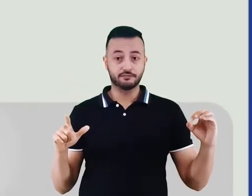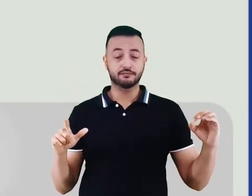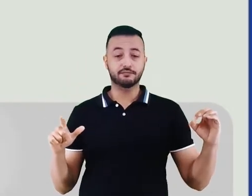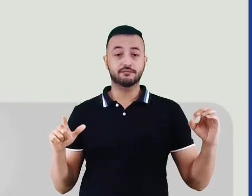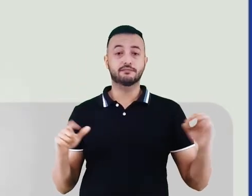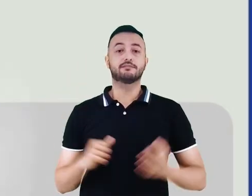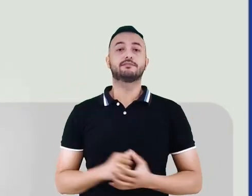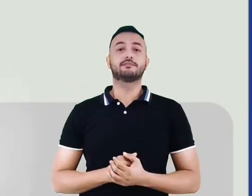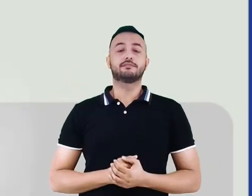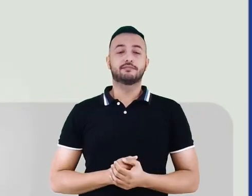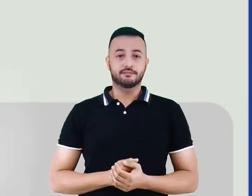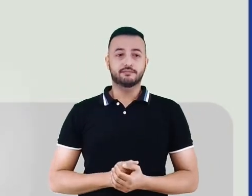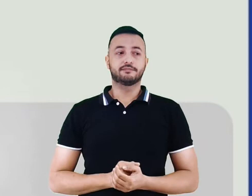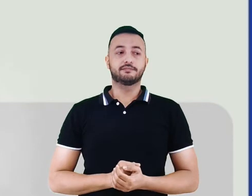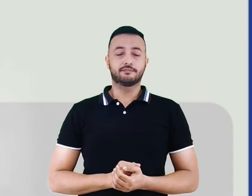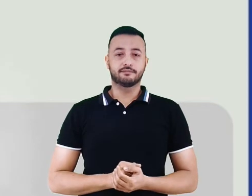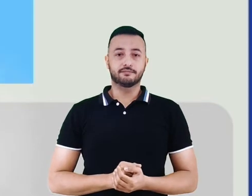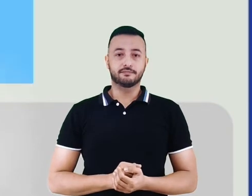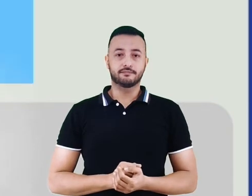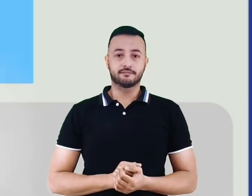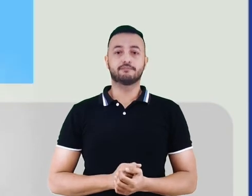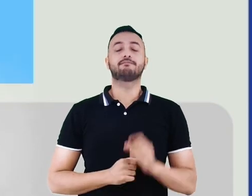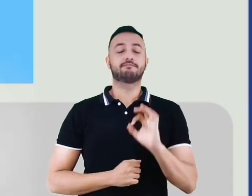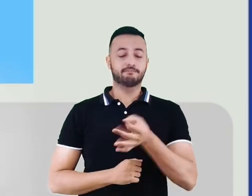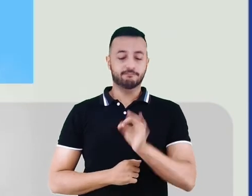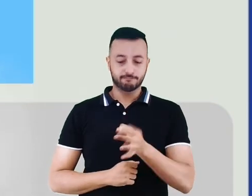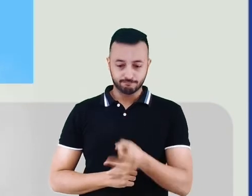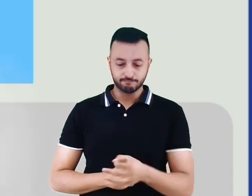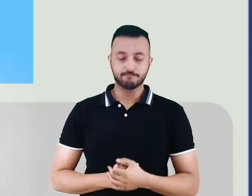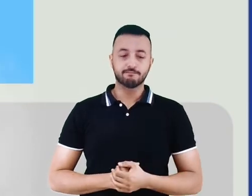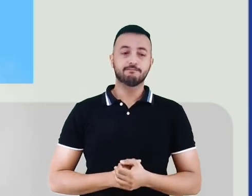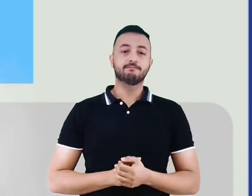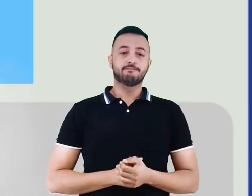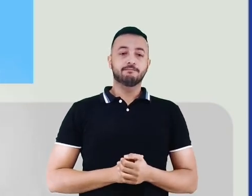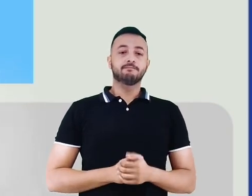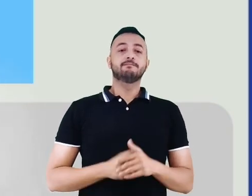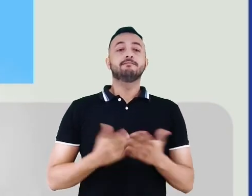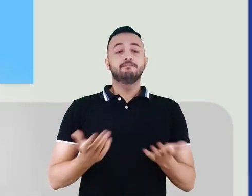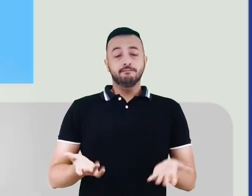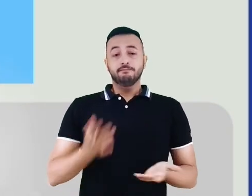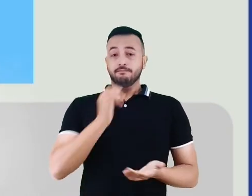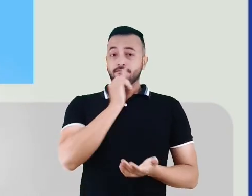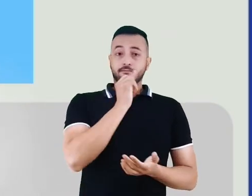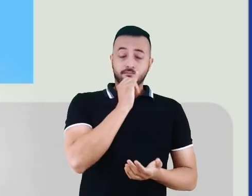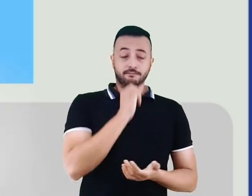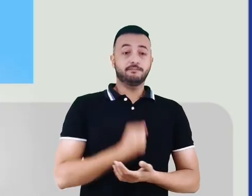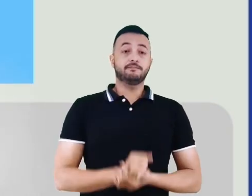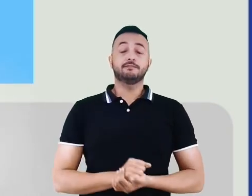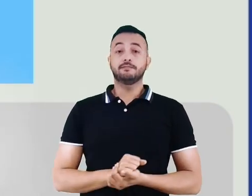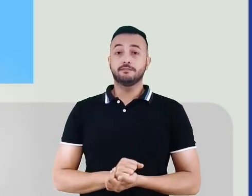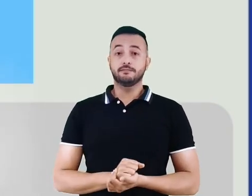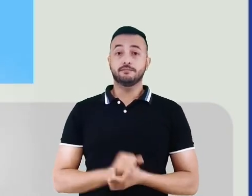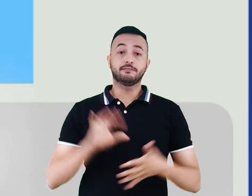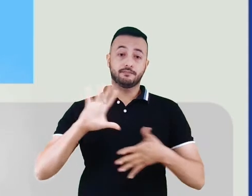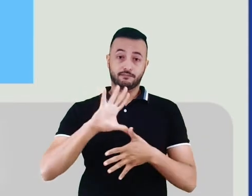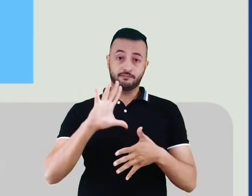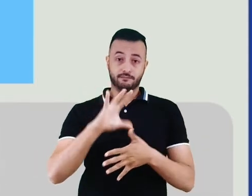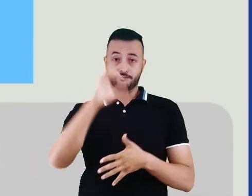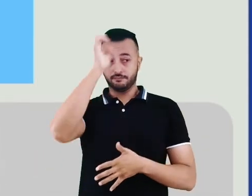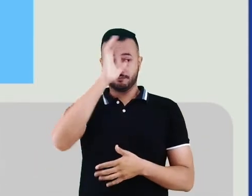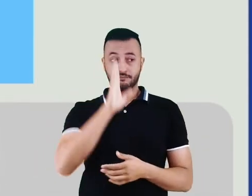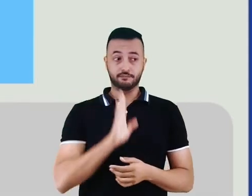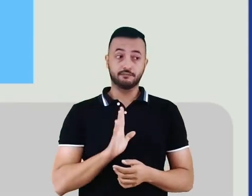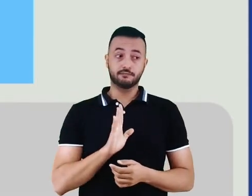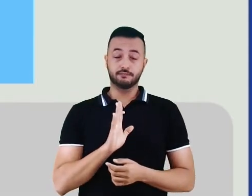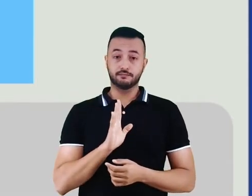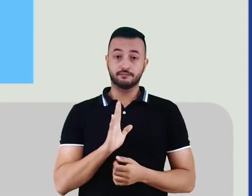ao oeste. Isso mesmo, pessoal. Olha, por exemplo, aí, ó, esse mapa do